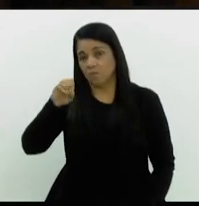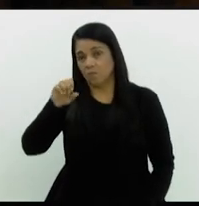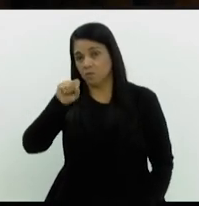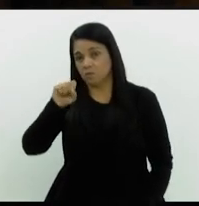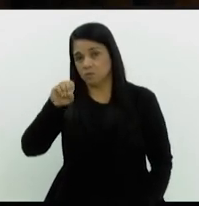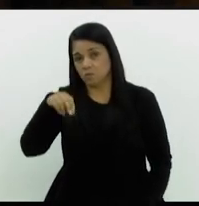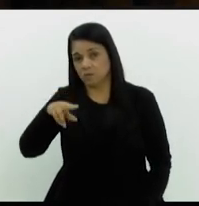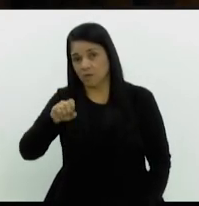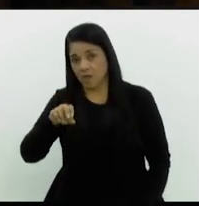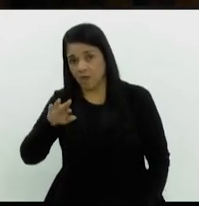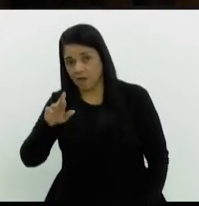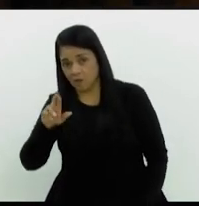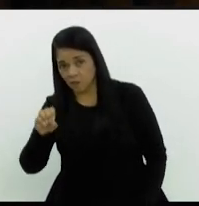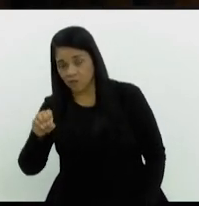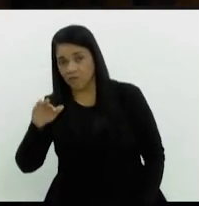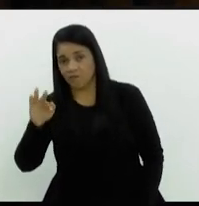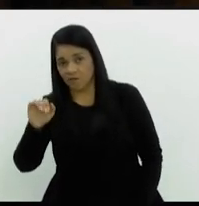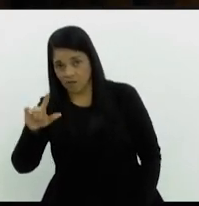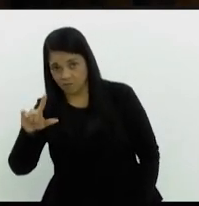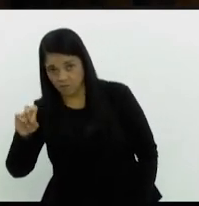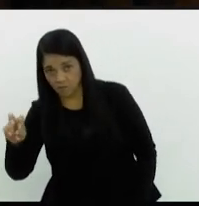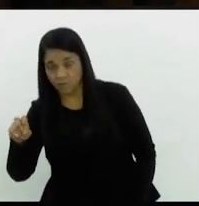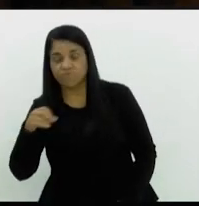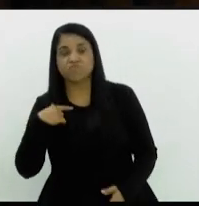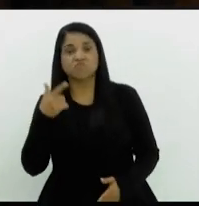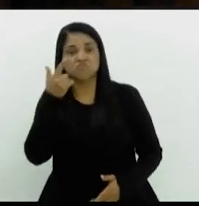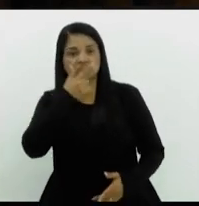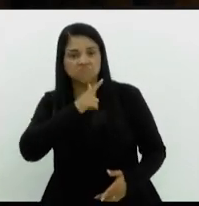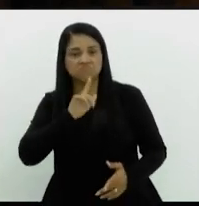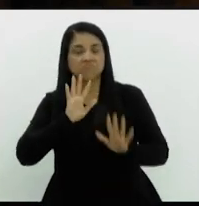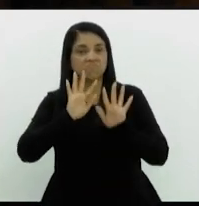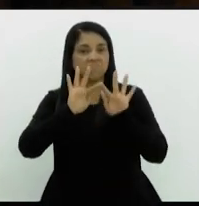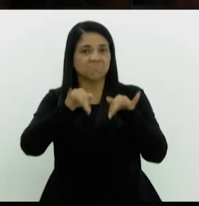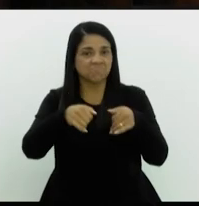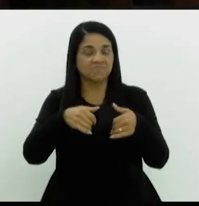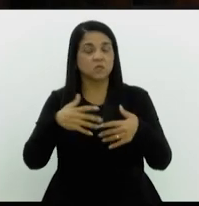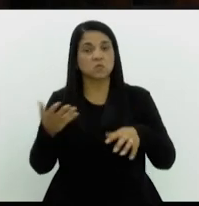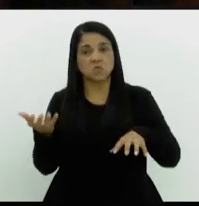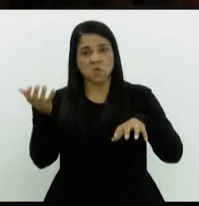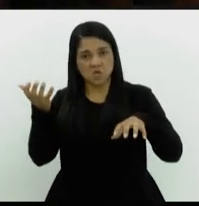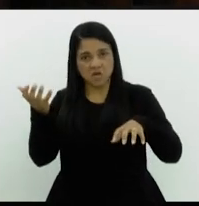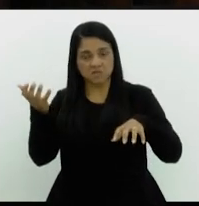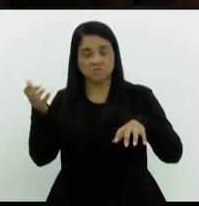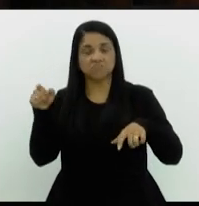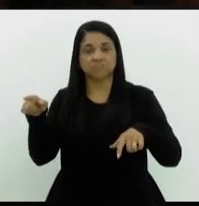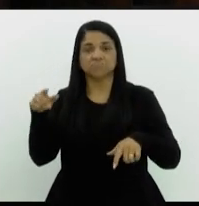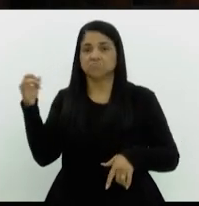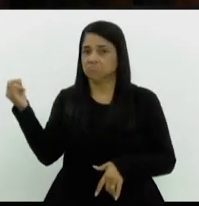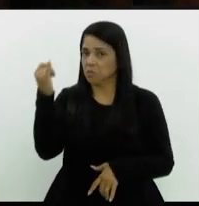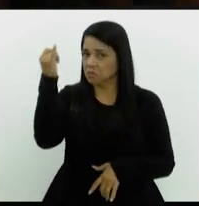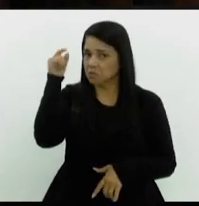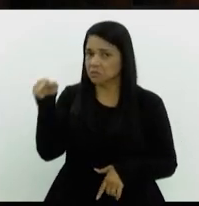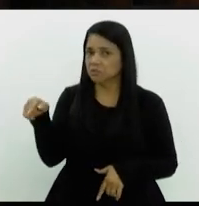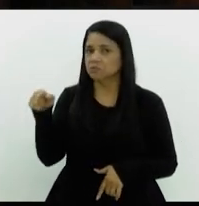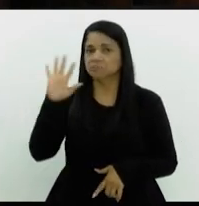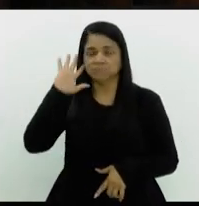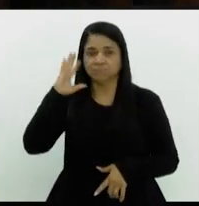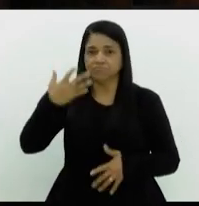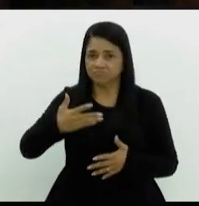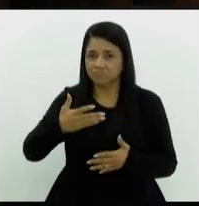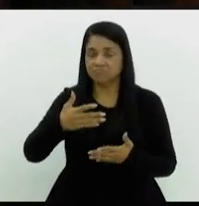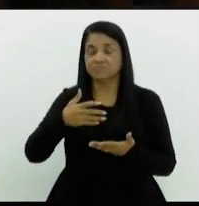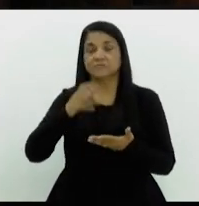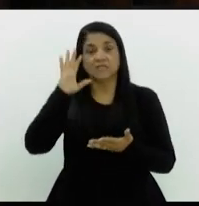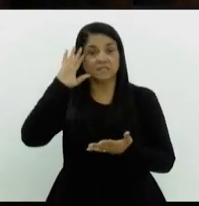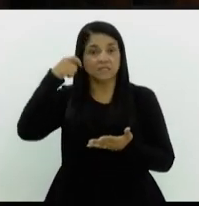vitória significativa, importante, no Congresso Nacional, mostrando não só que o Brasil, o